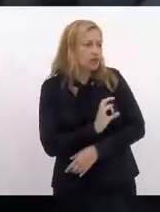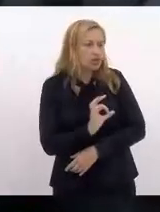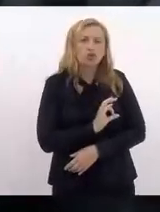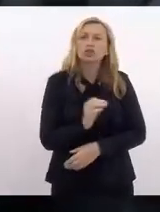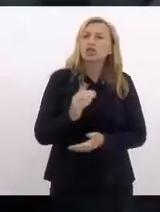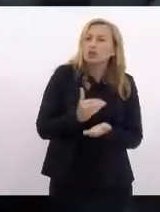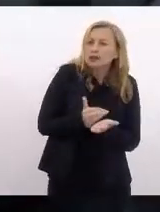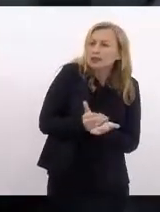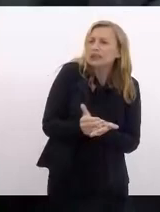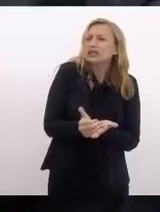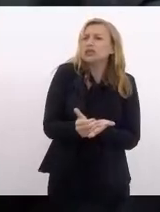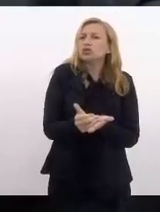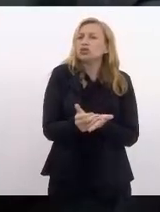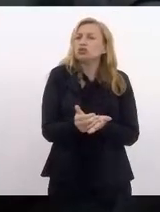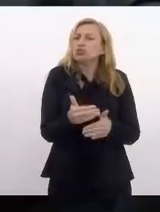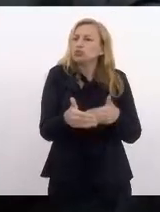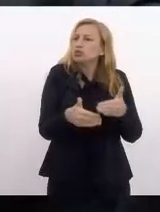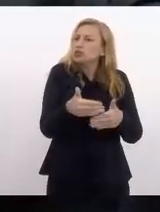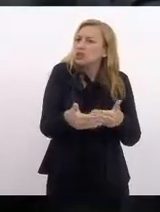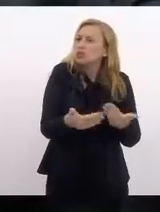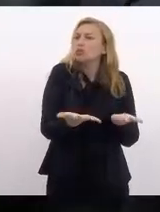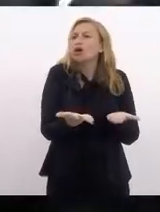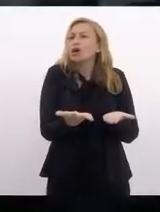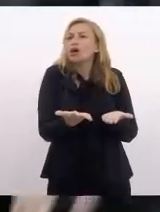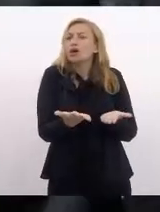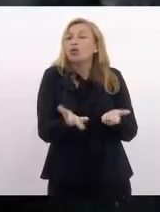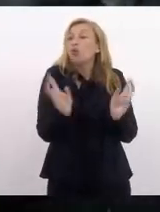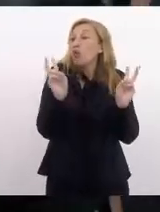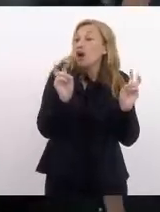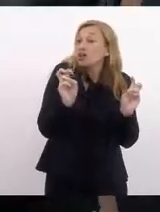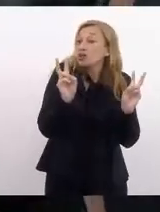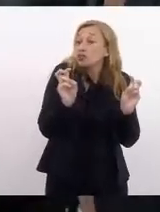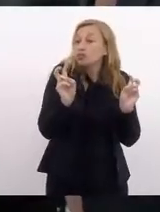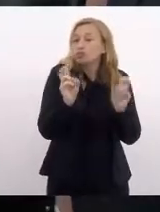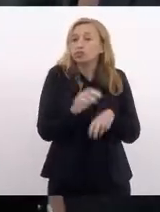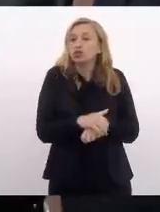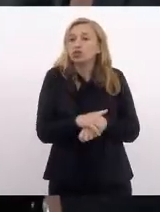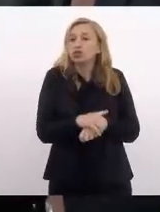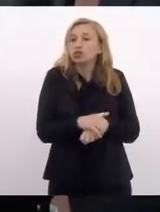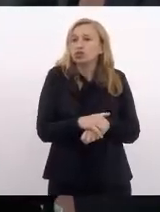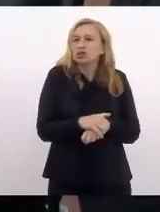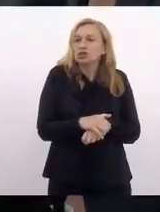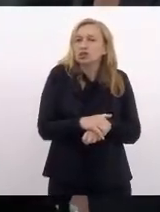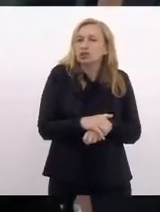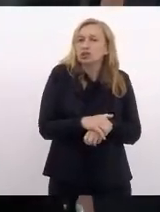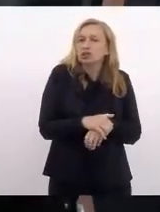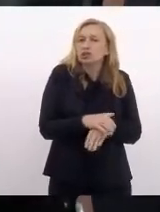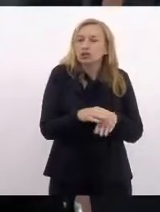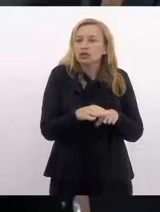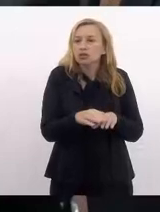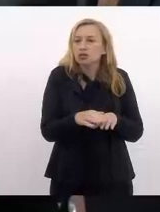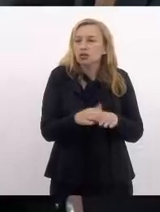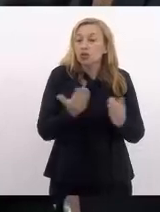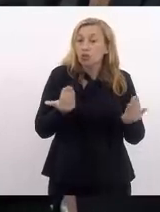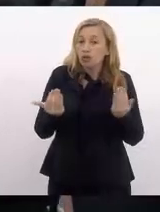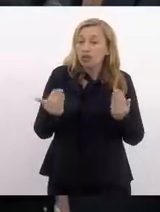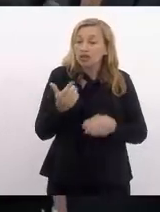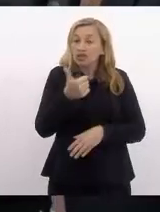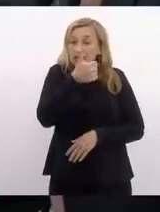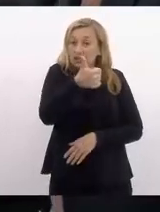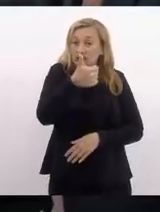Rocha debateu desde o início do processo a questão da de uma forma equânime equiparando a